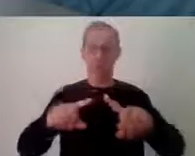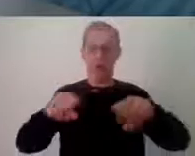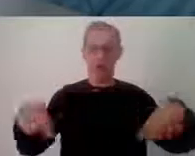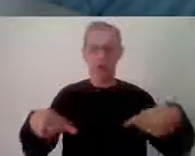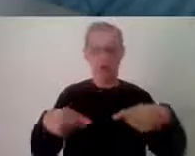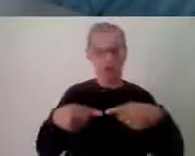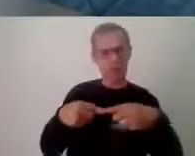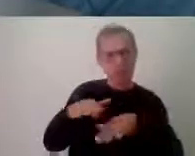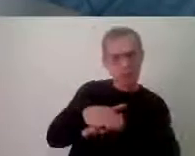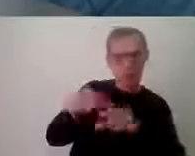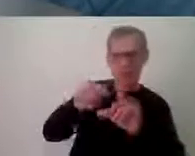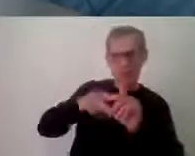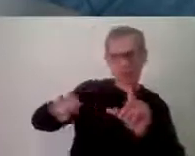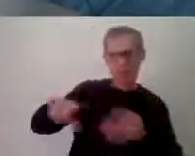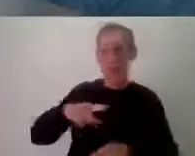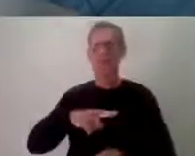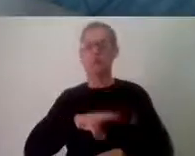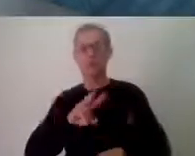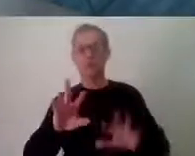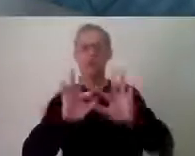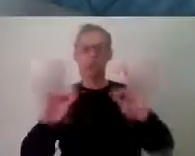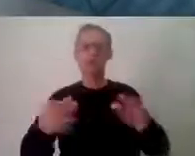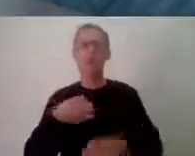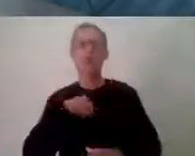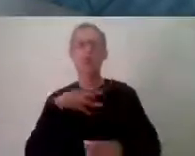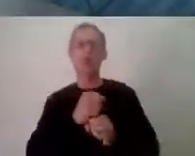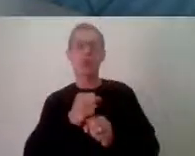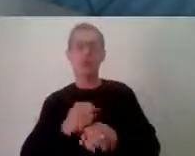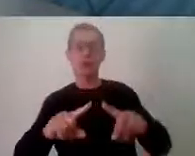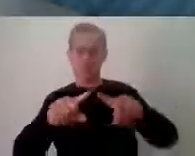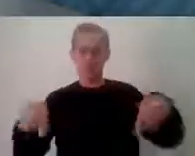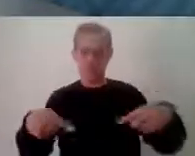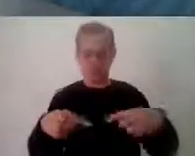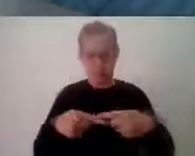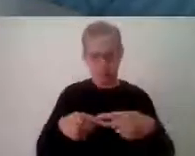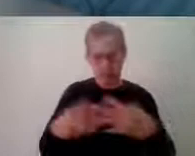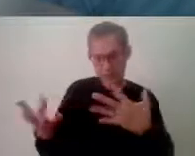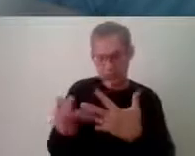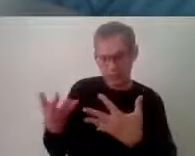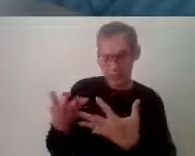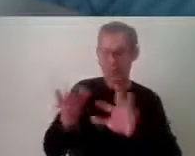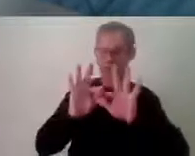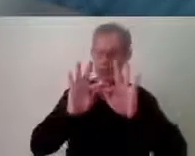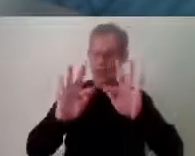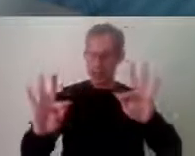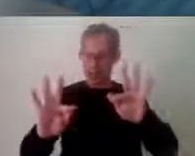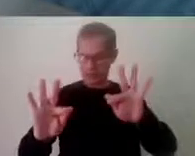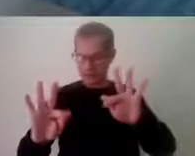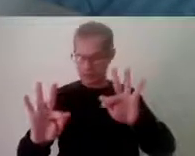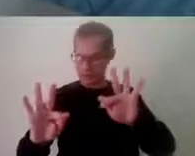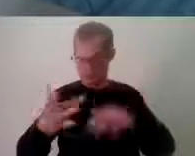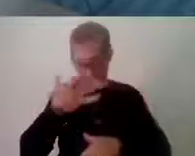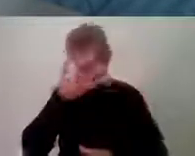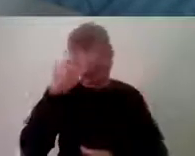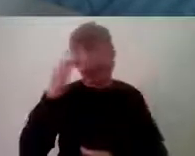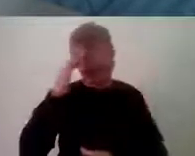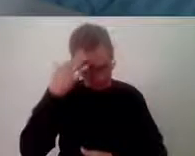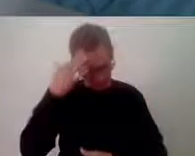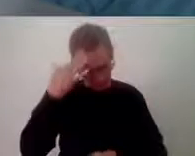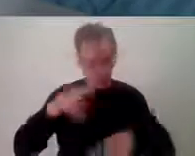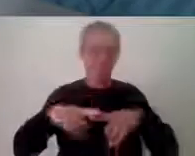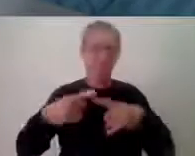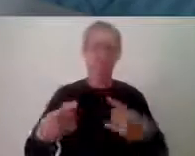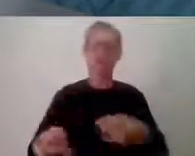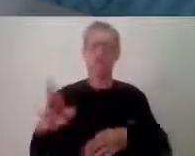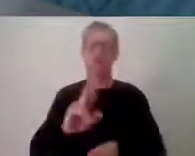dessa curva? Ou eu tenho duas funções, como que eu vou calcular a área entre essas funções? Eles não sabiam naquele momento. E aí,